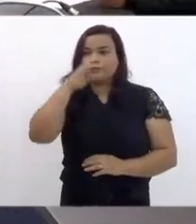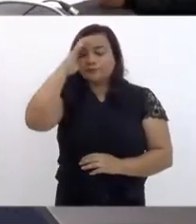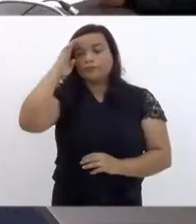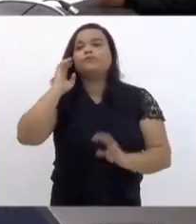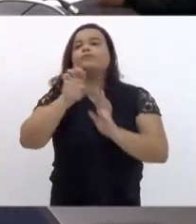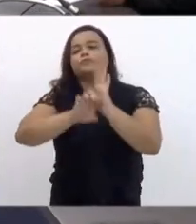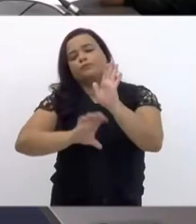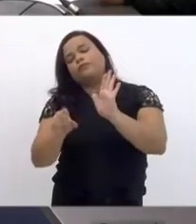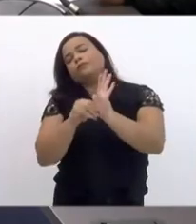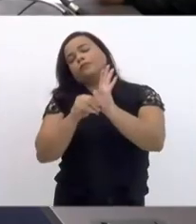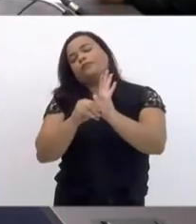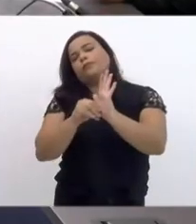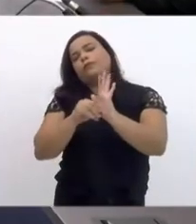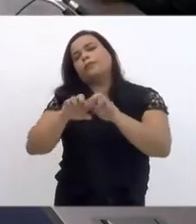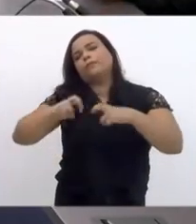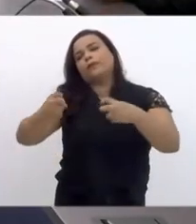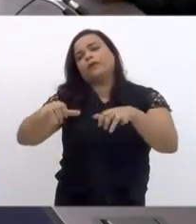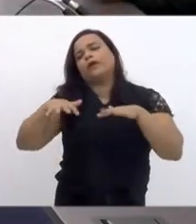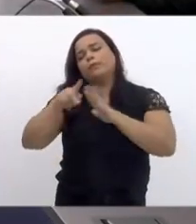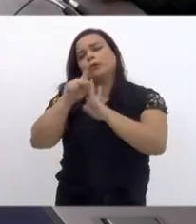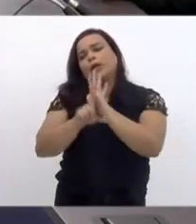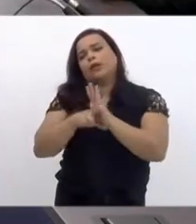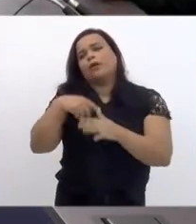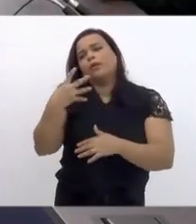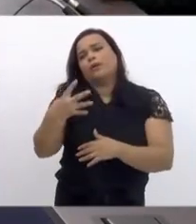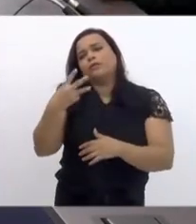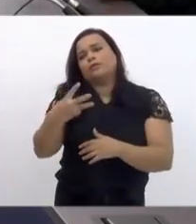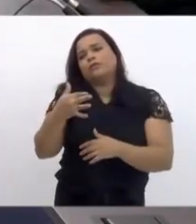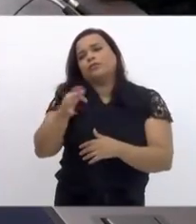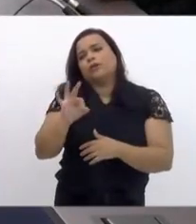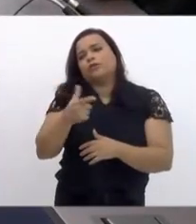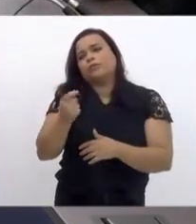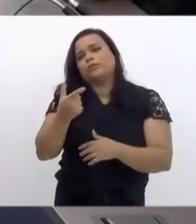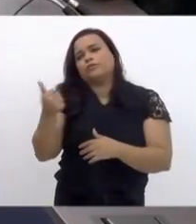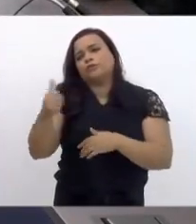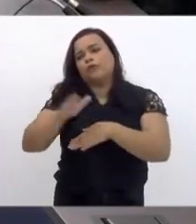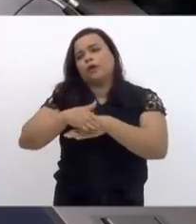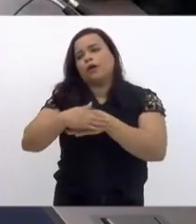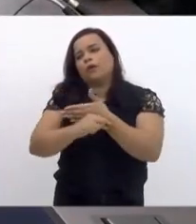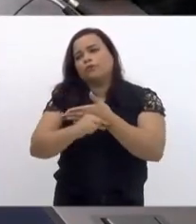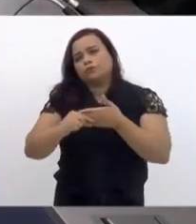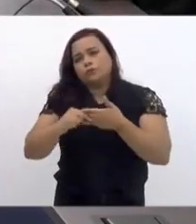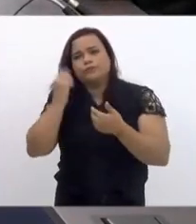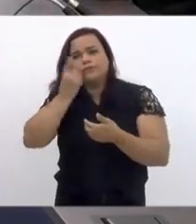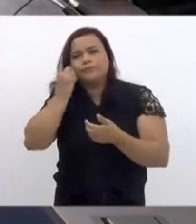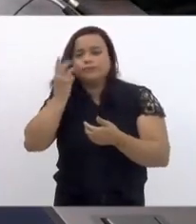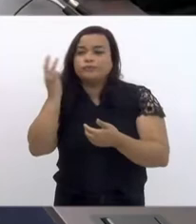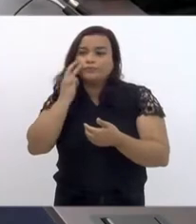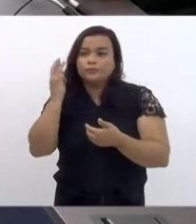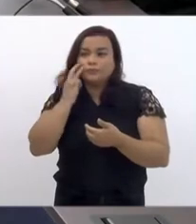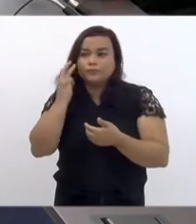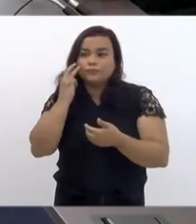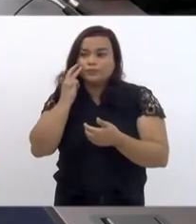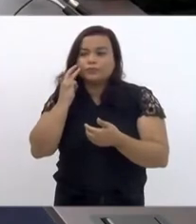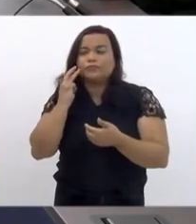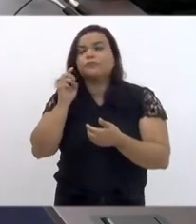de plenário ao projeto de lei 4310, 2021, de autoria do deputado Valdec Carneiro, parecer contrário às emendas.